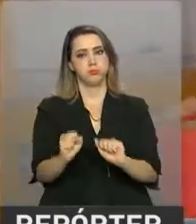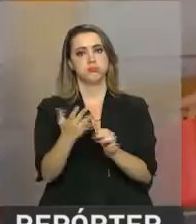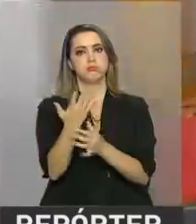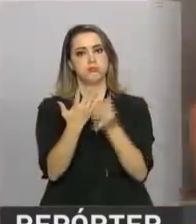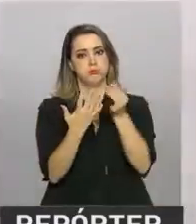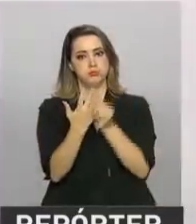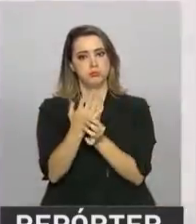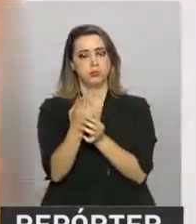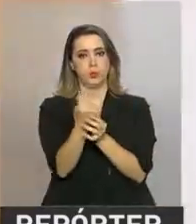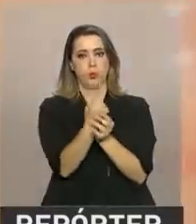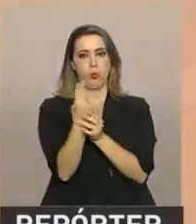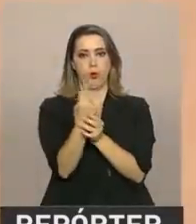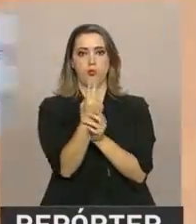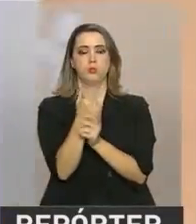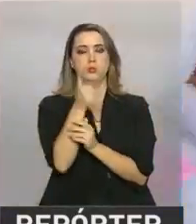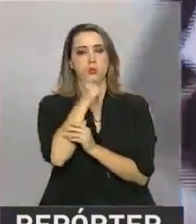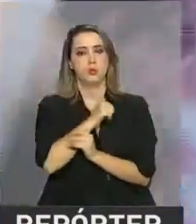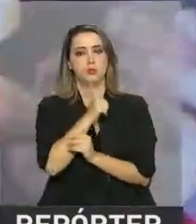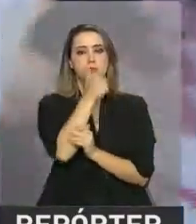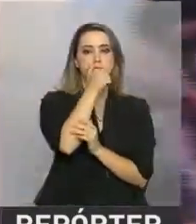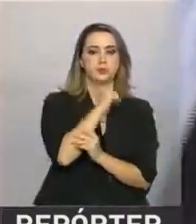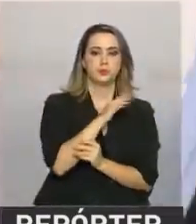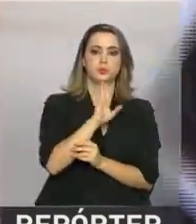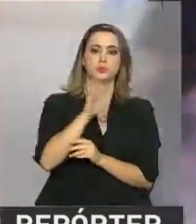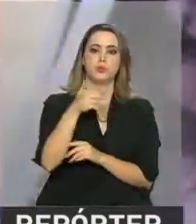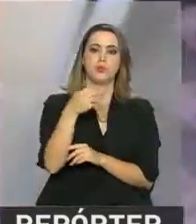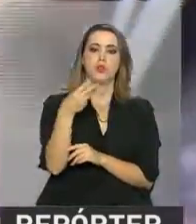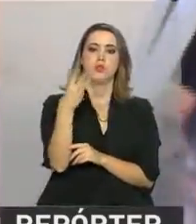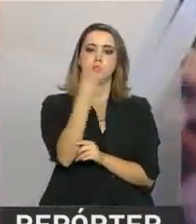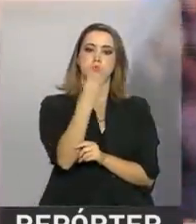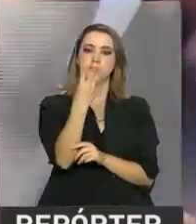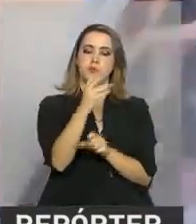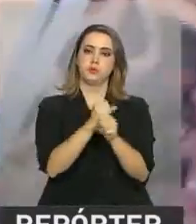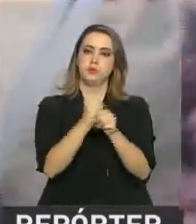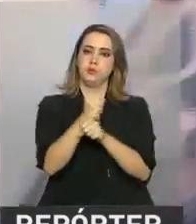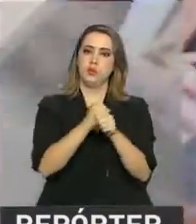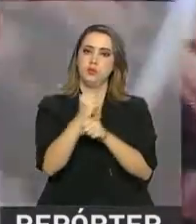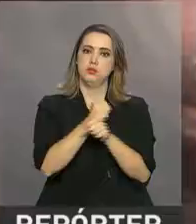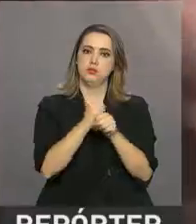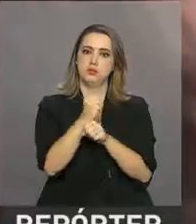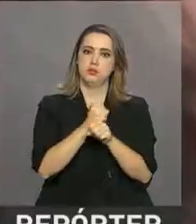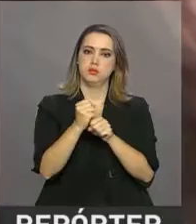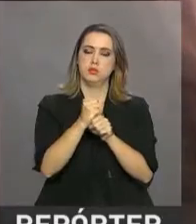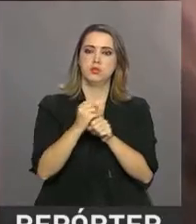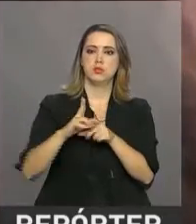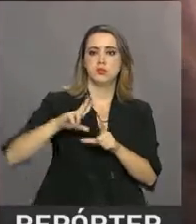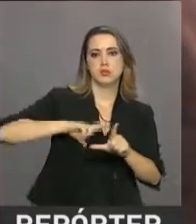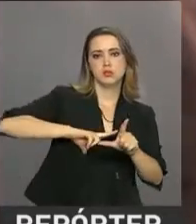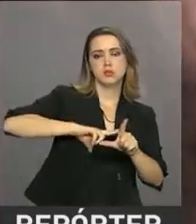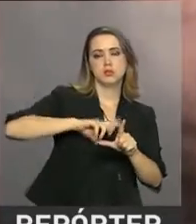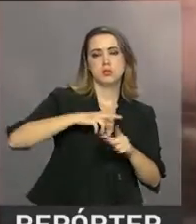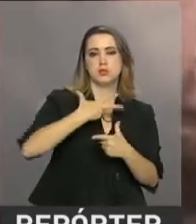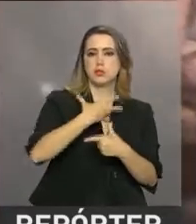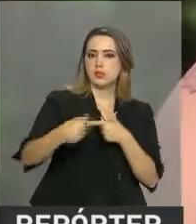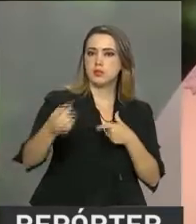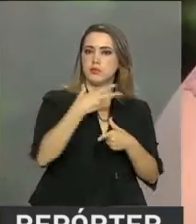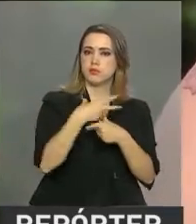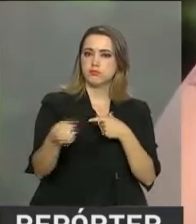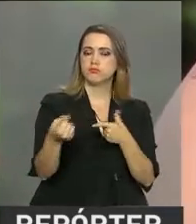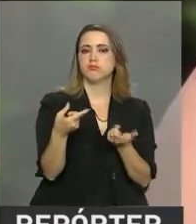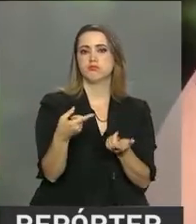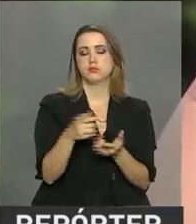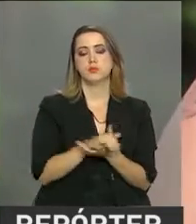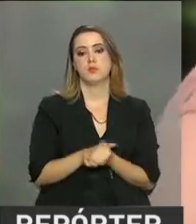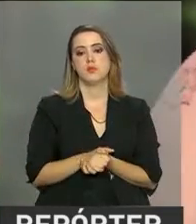como entidade familiar já são mais de três anos de superação de preconceito e conquista de direitos a